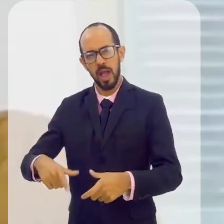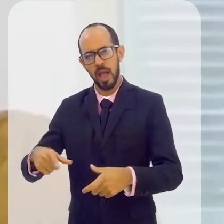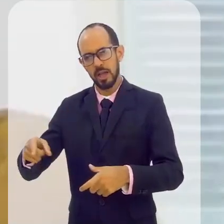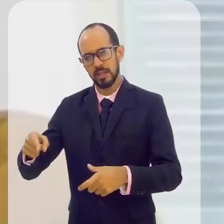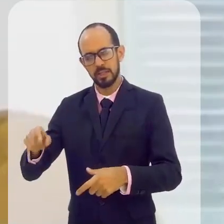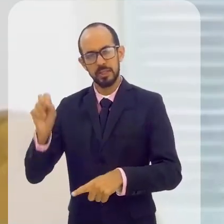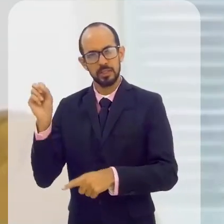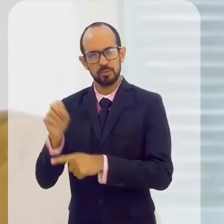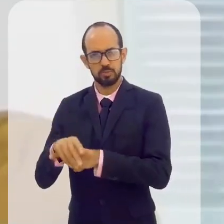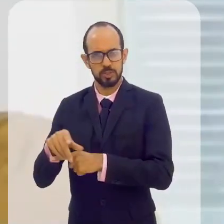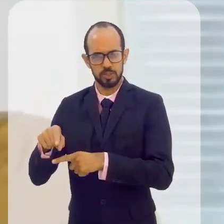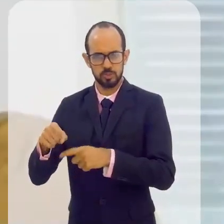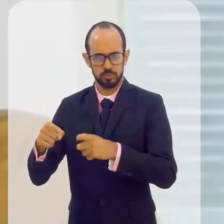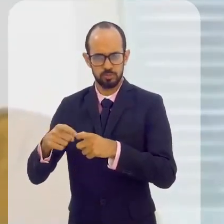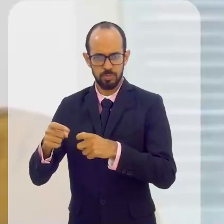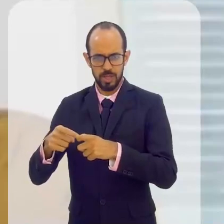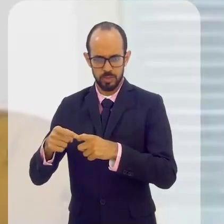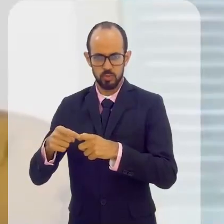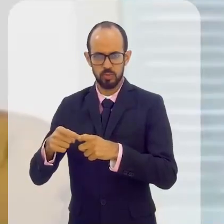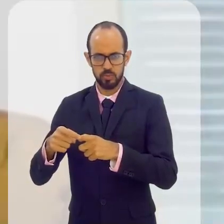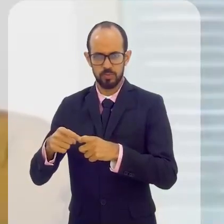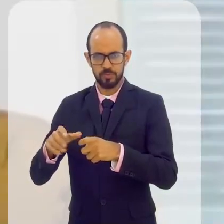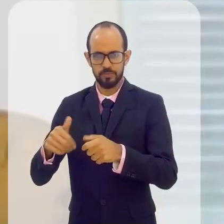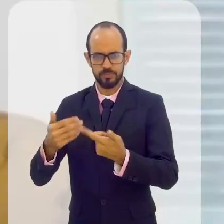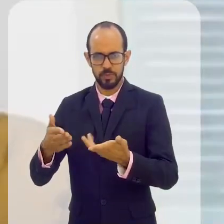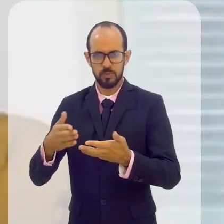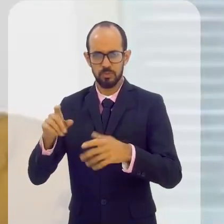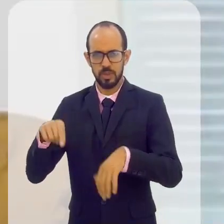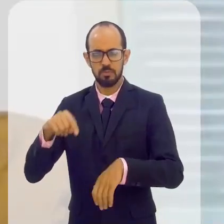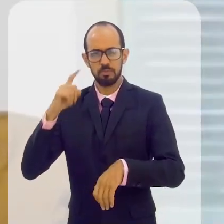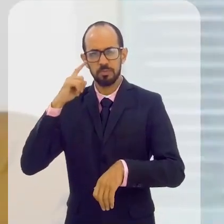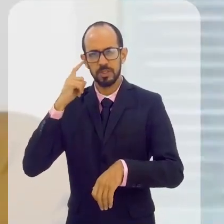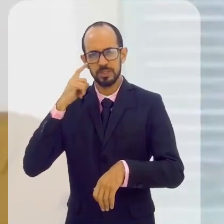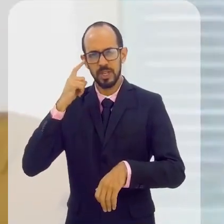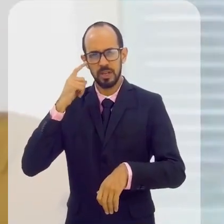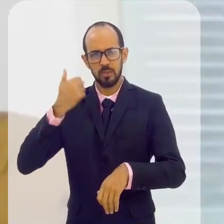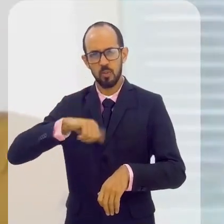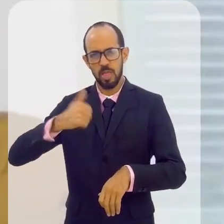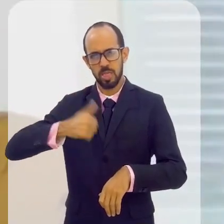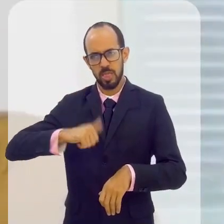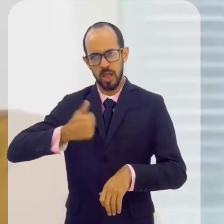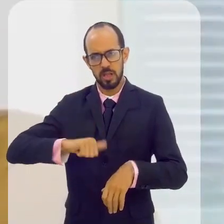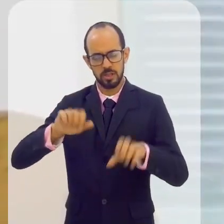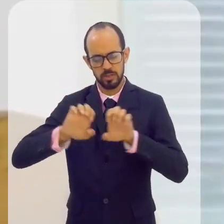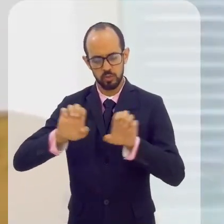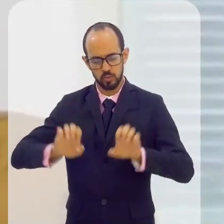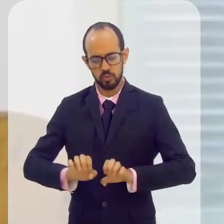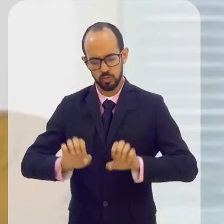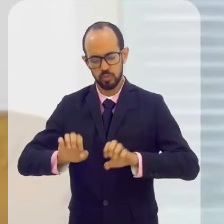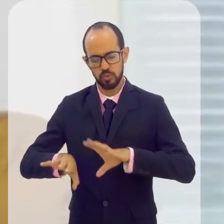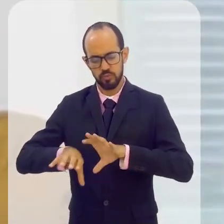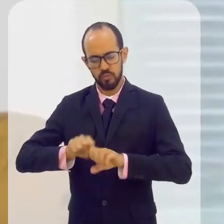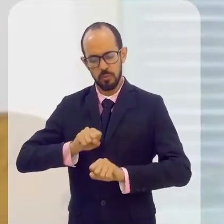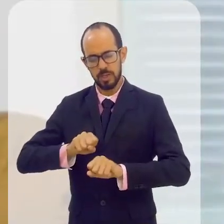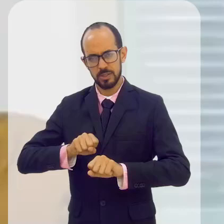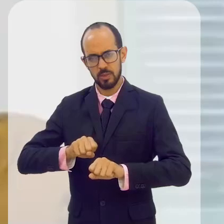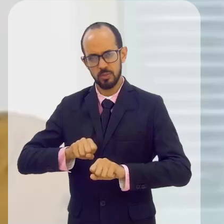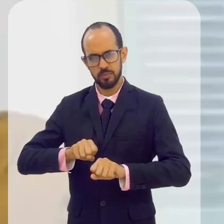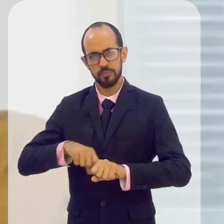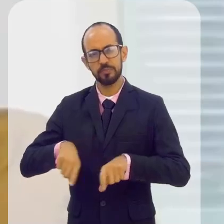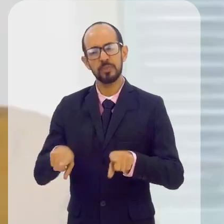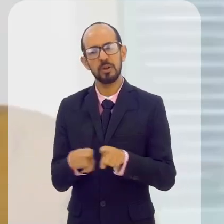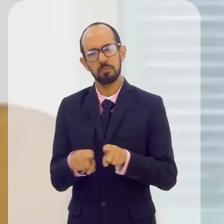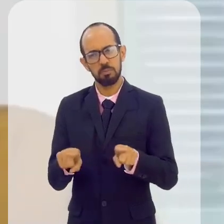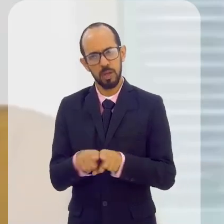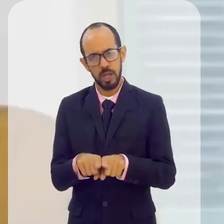e é o grande empregador, né? Desses médicos. Então, pensar na qualidade e na estrutura de formação,